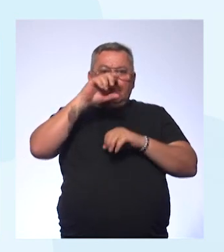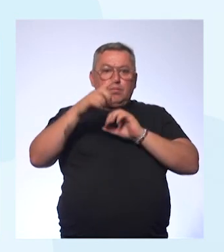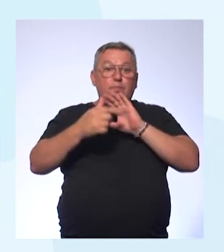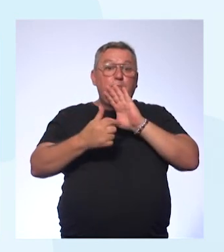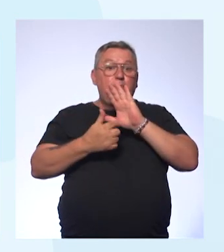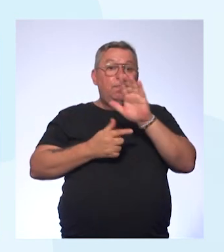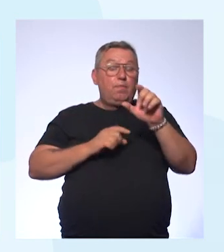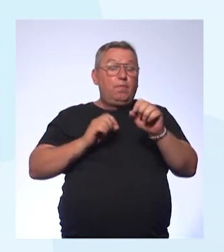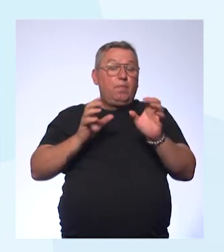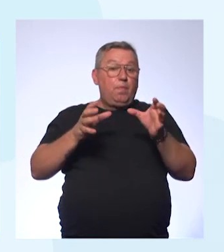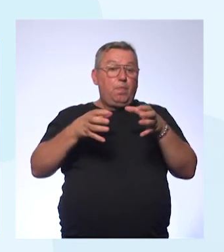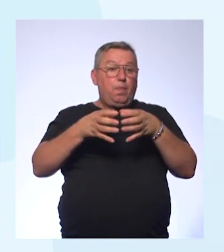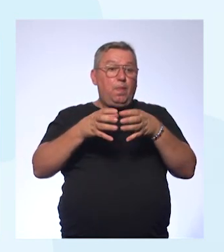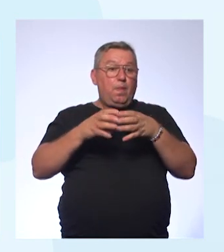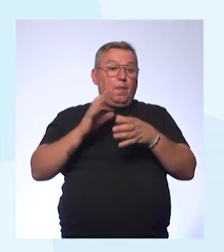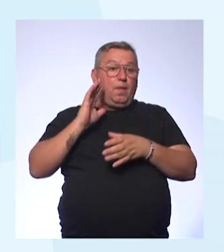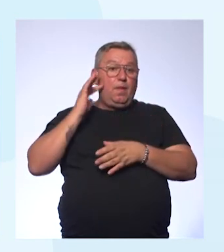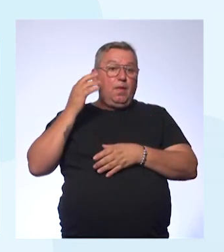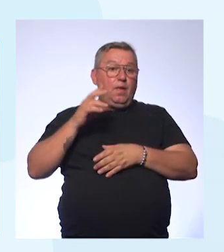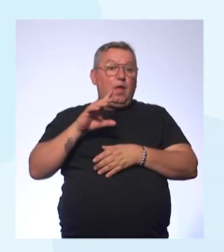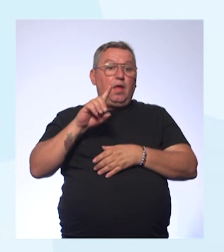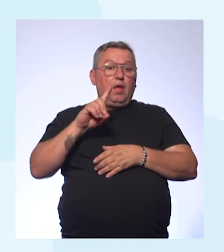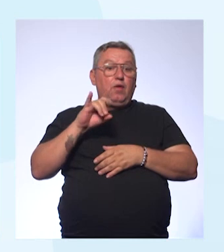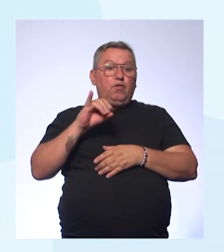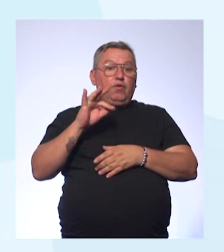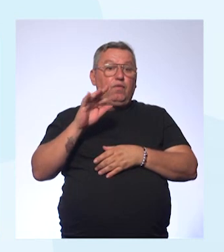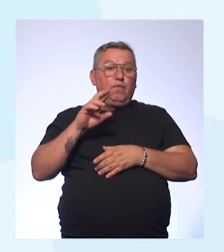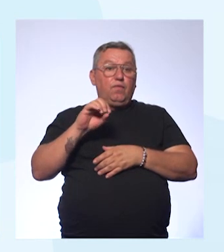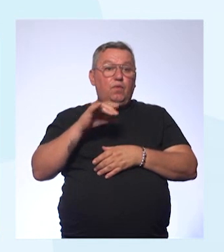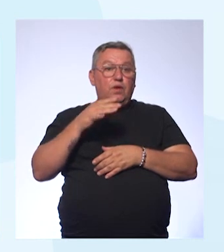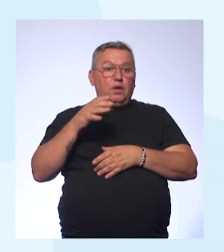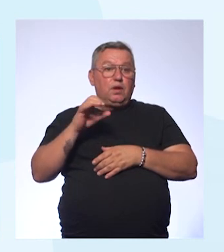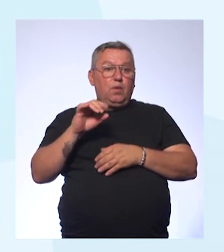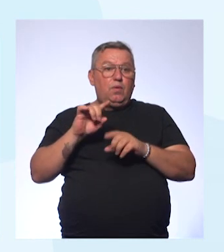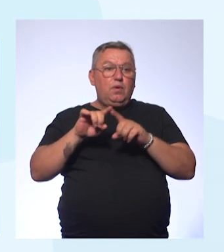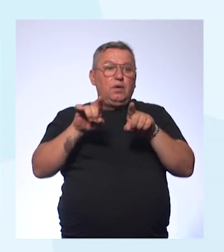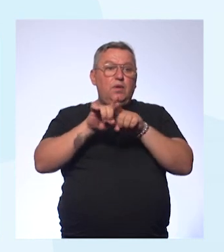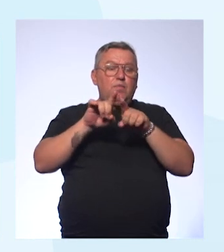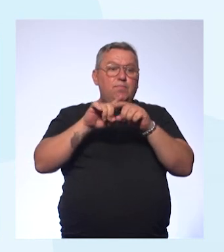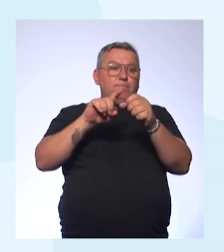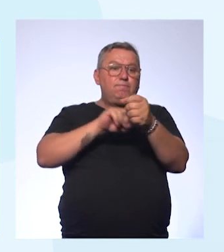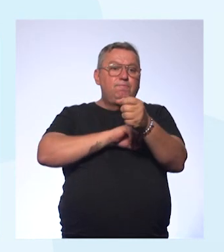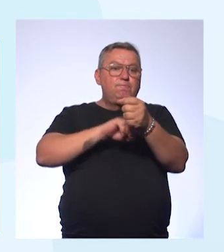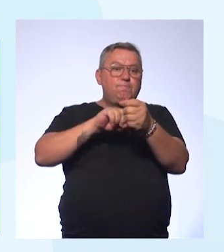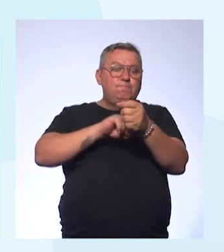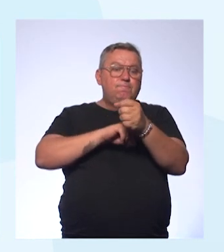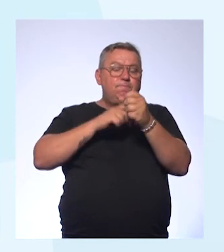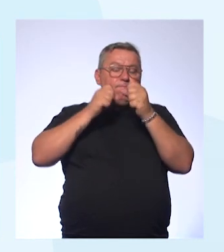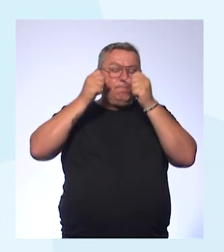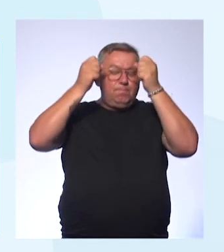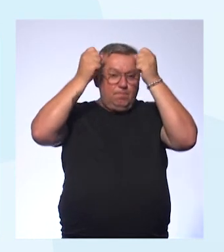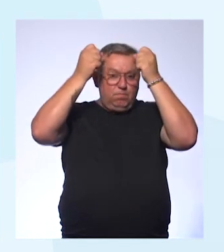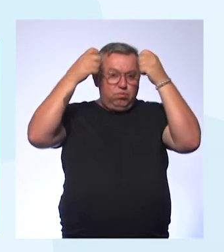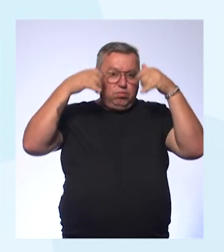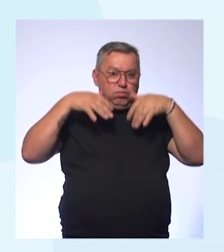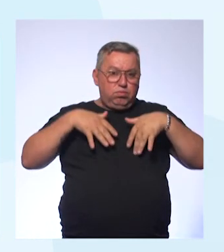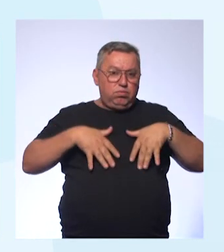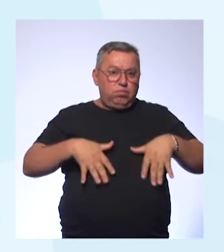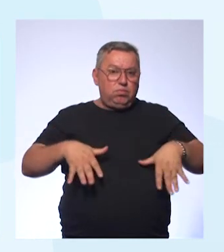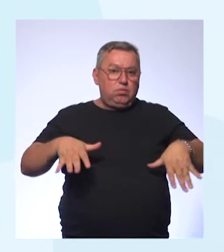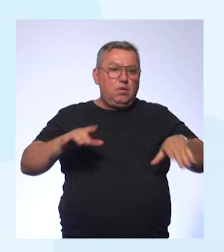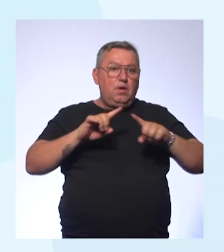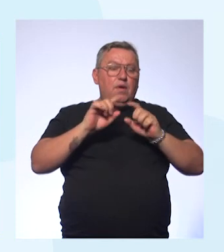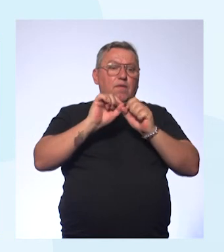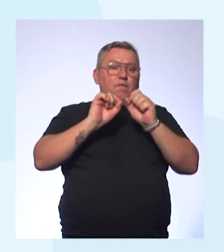grupo acontece por difusão. E o sistema nervoso neles é um sistema difuso, né? Então, forma